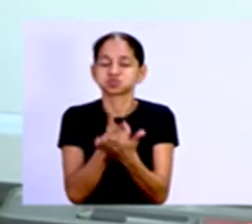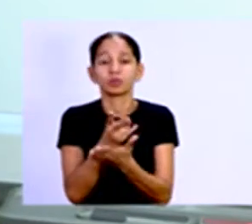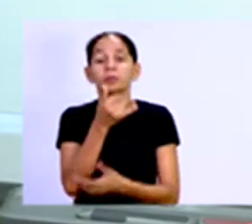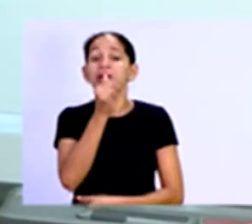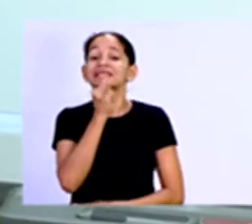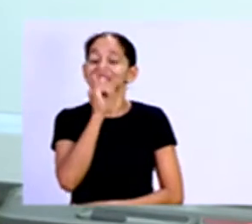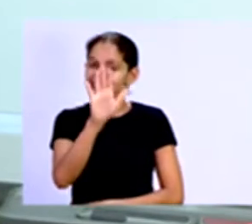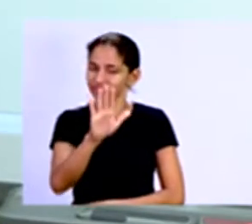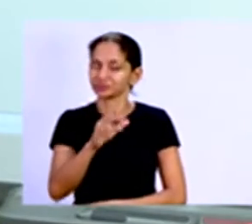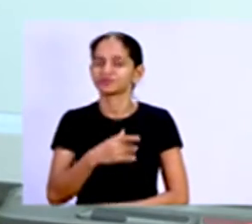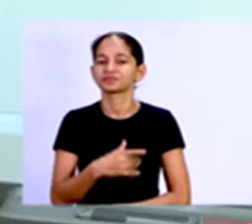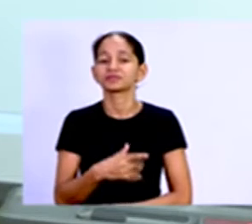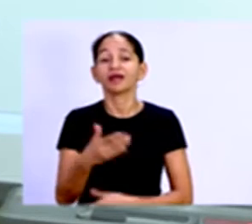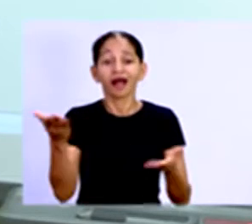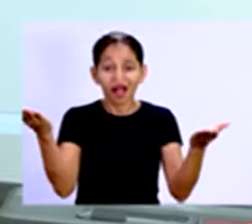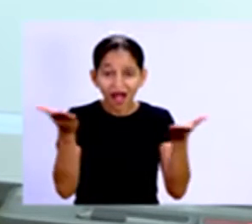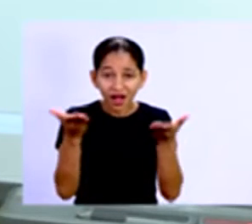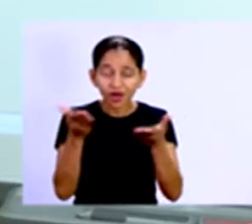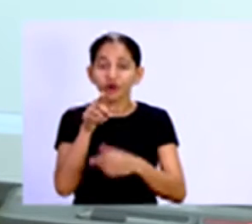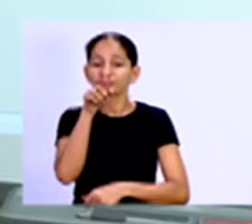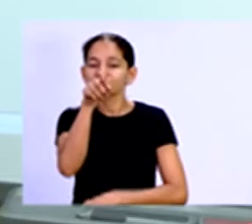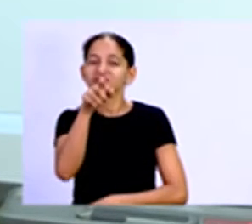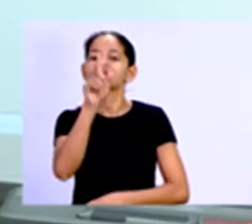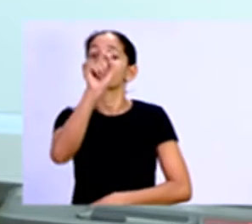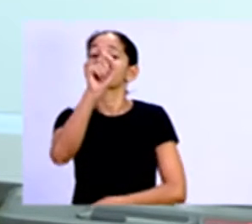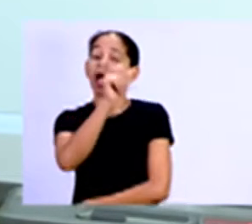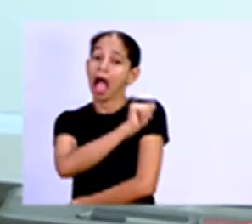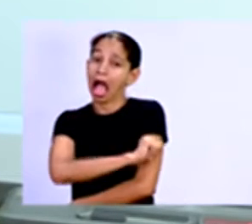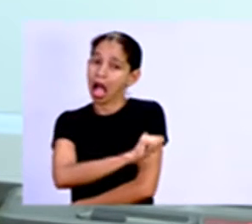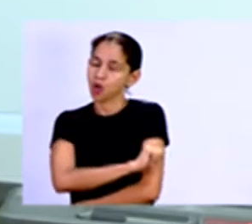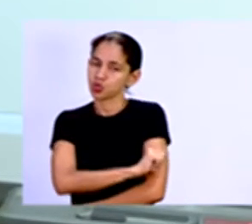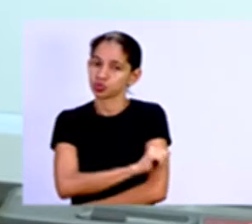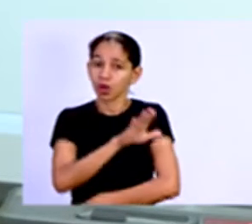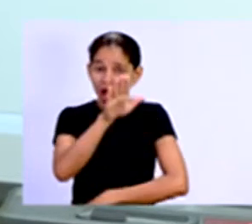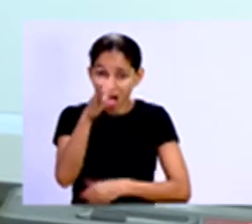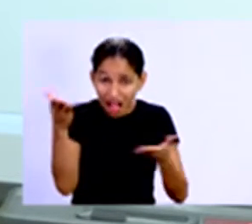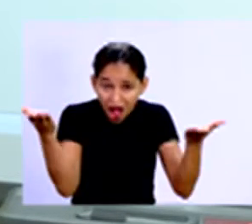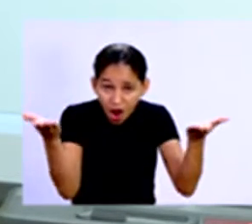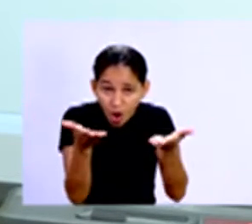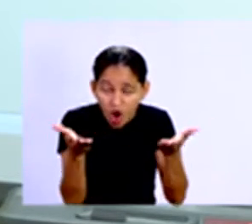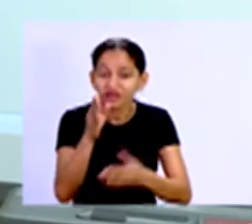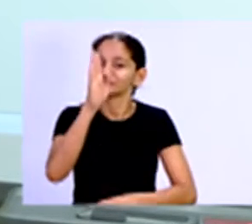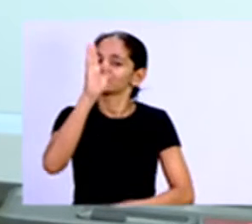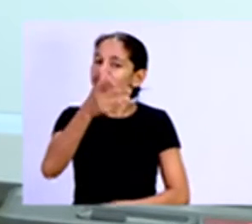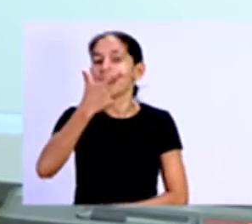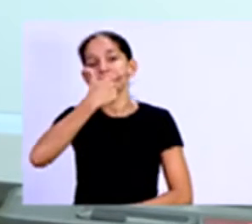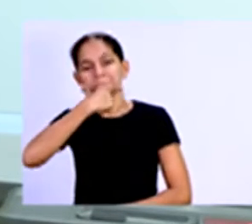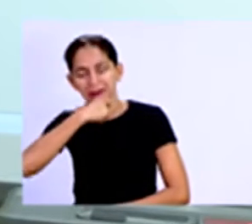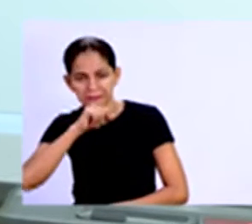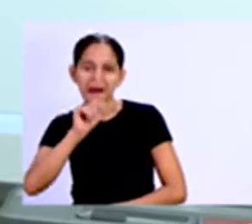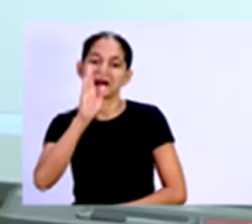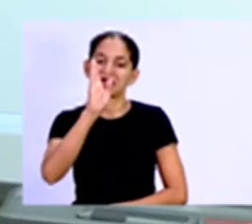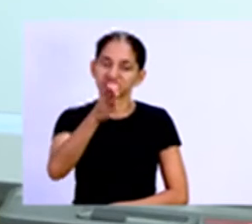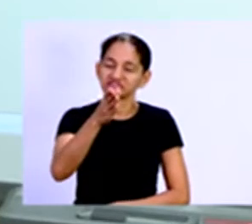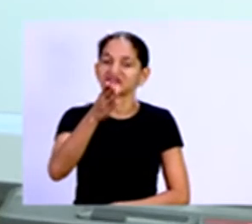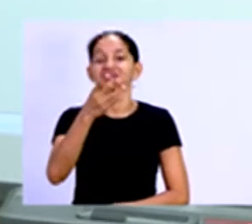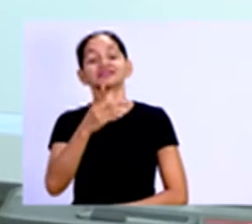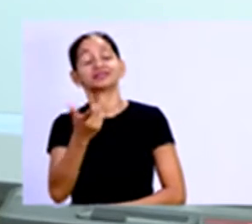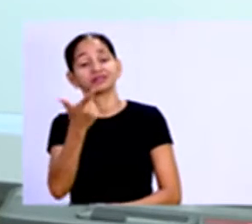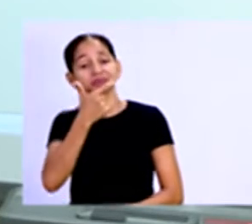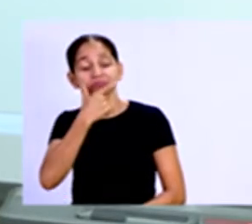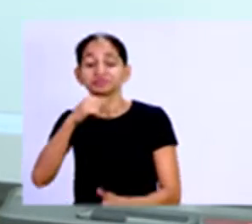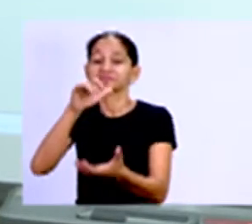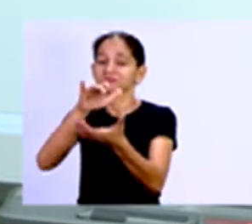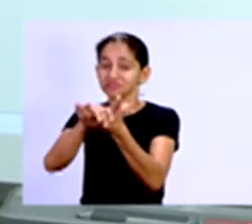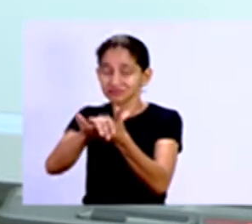exemplo, você nesse momento está desempenhando o papel de aluno, mas hoje você deve ter tido o papel de pai, o papel de esposo, o